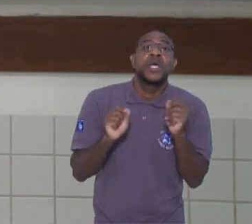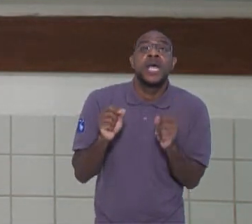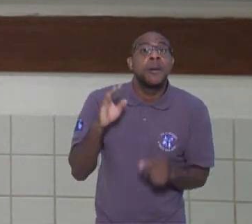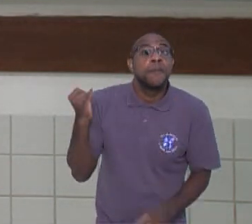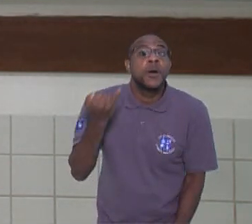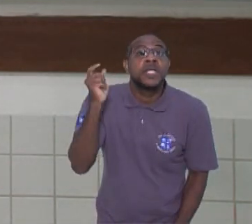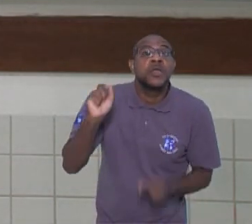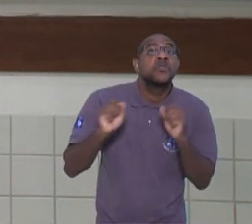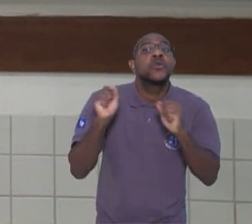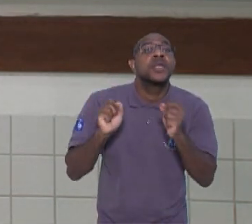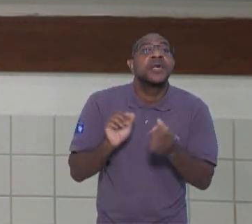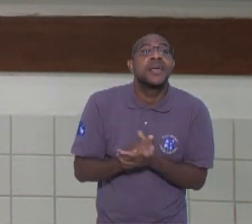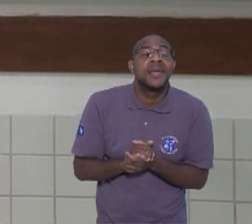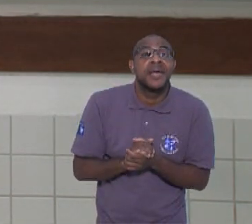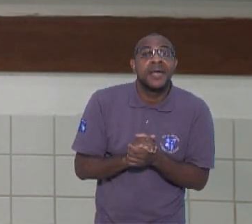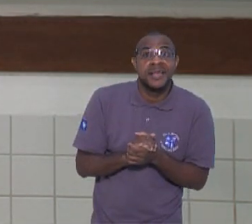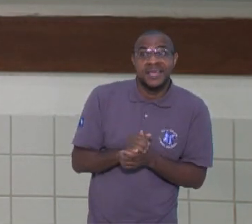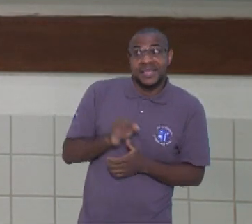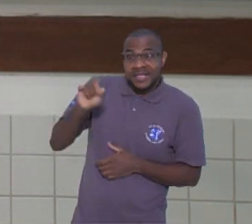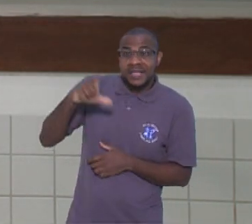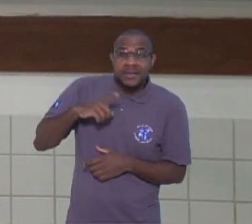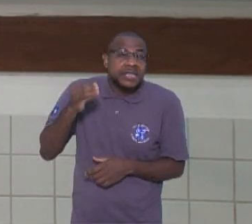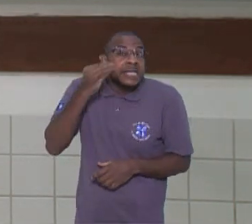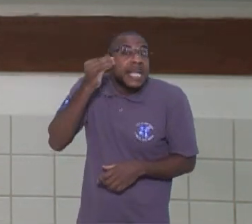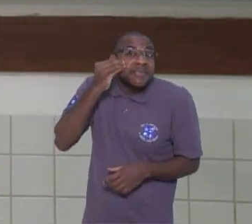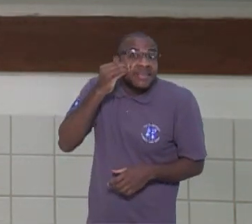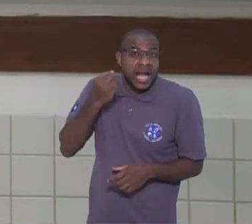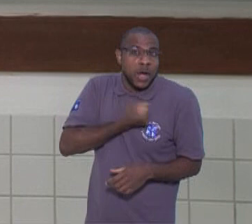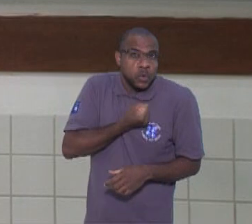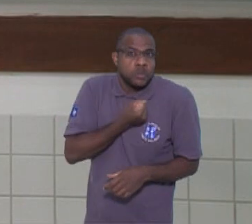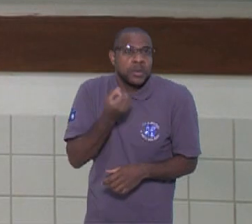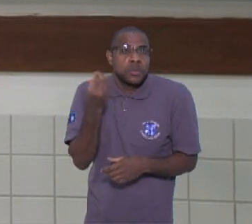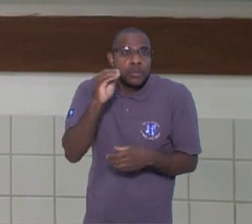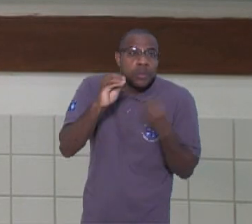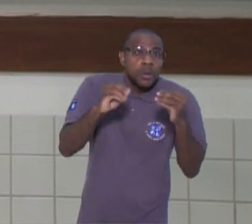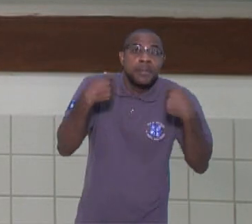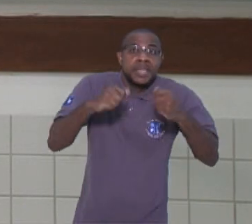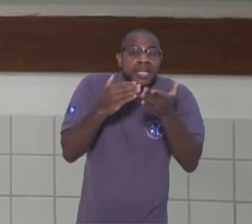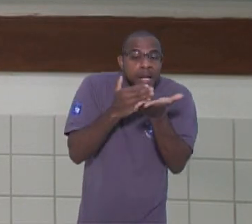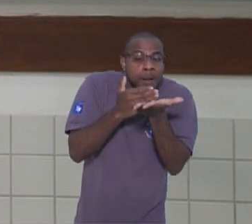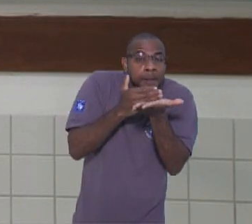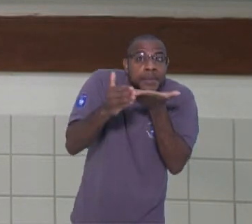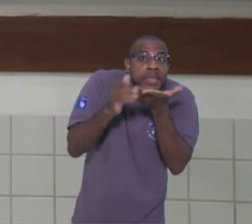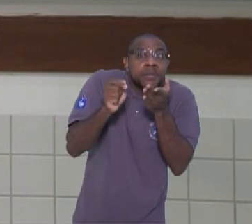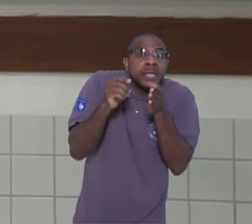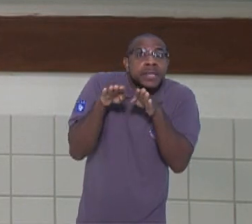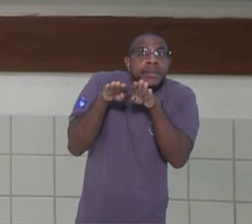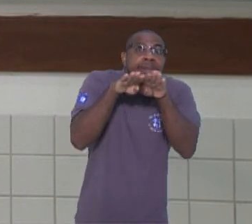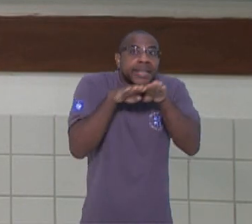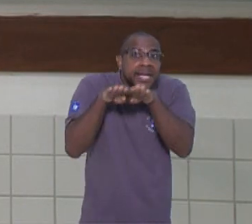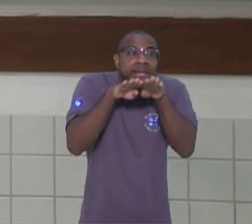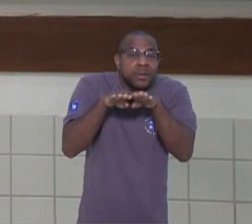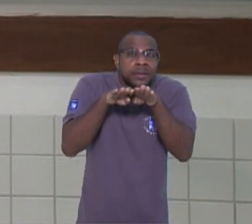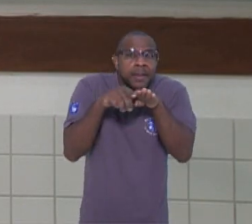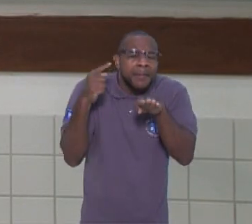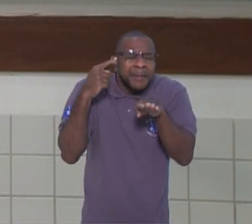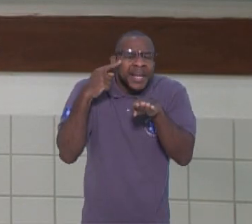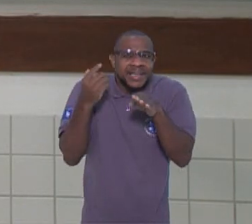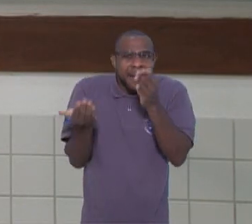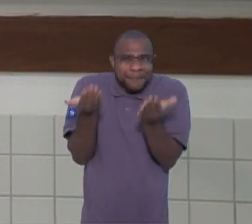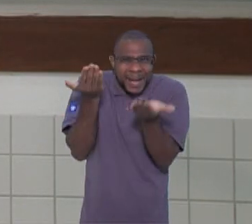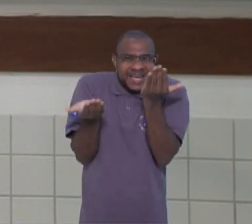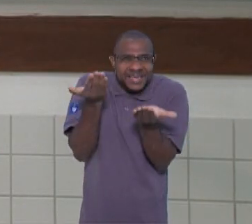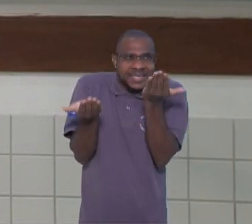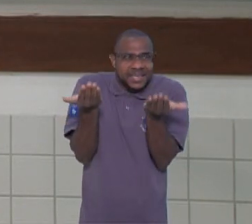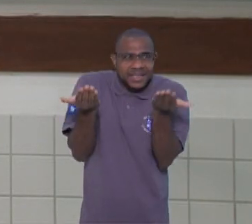fundamental, quando você testar esses valores, nós temos que encontrar o princípio da igualdade. Pense numa balança, sabe?